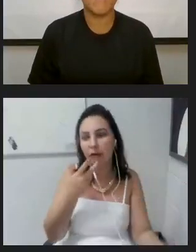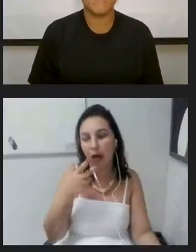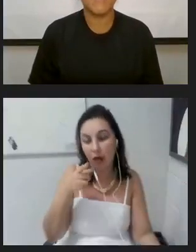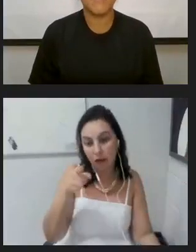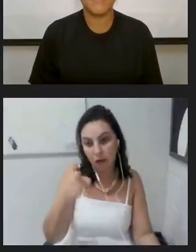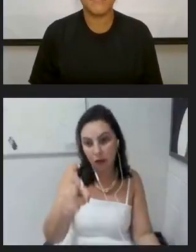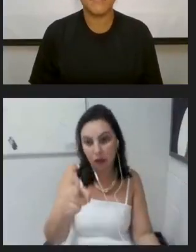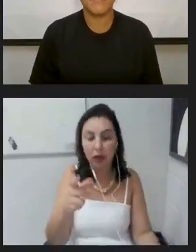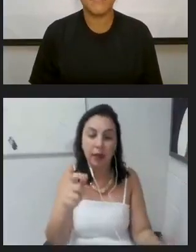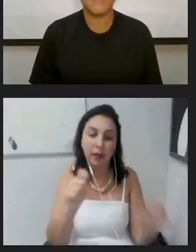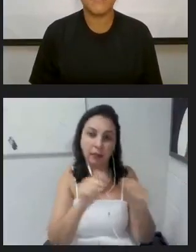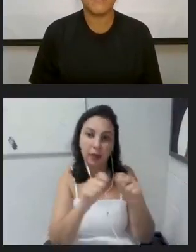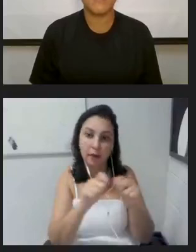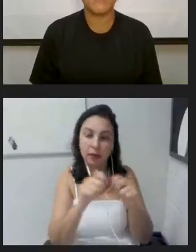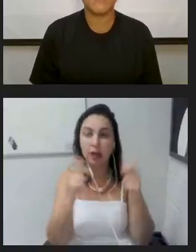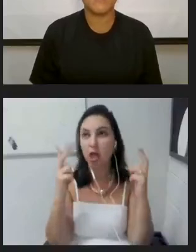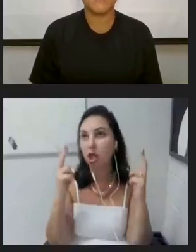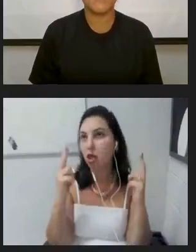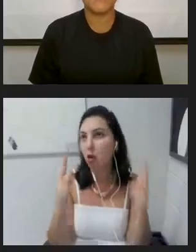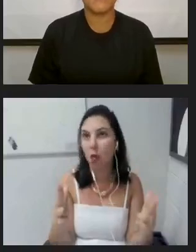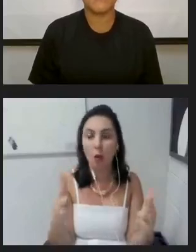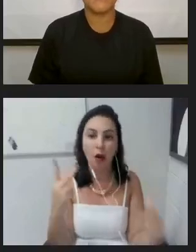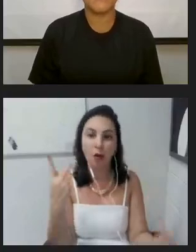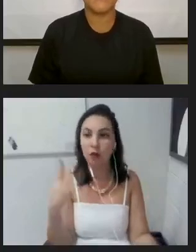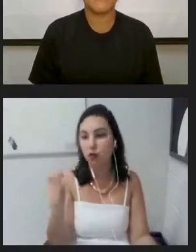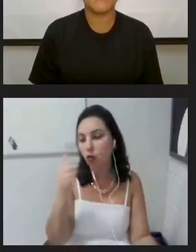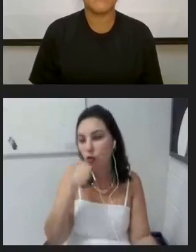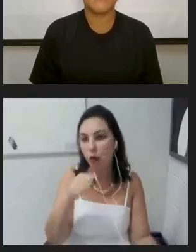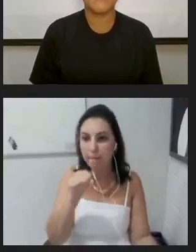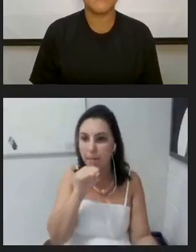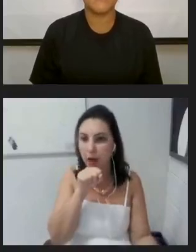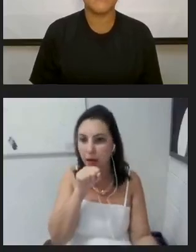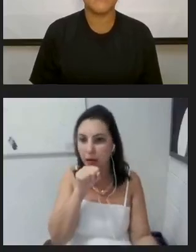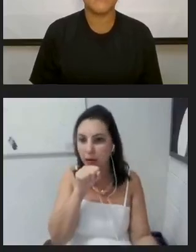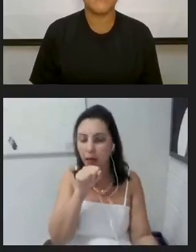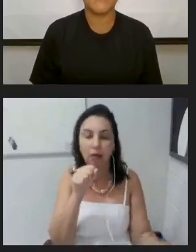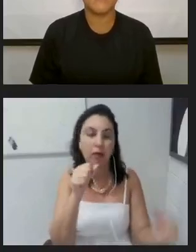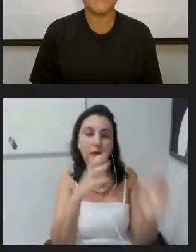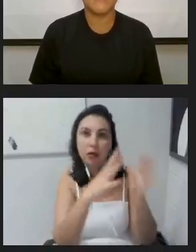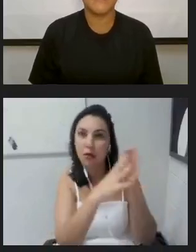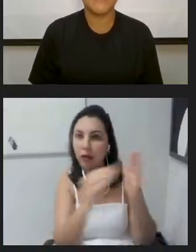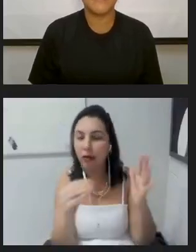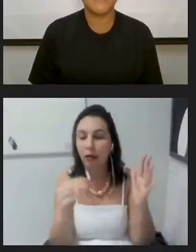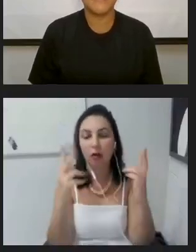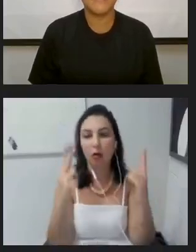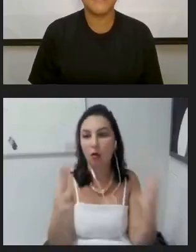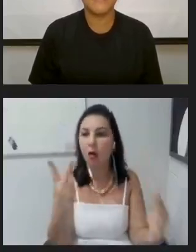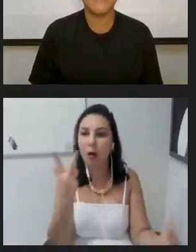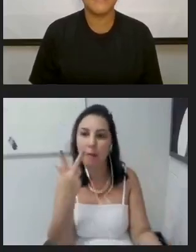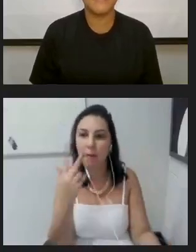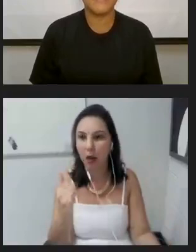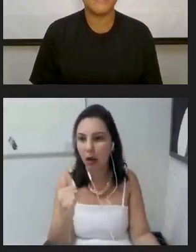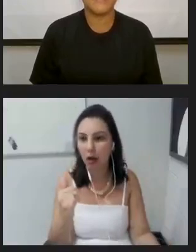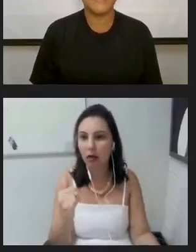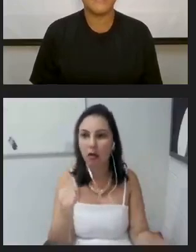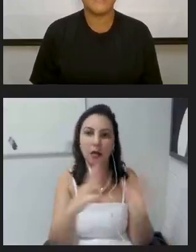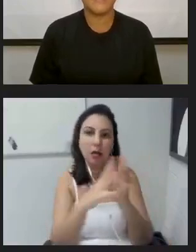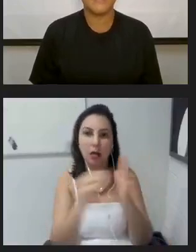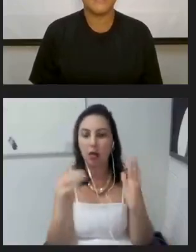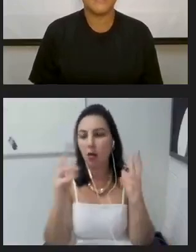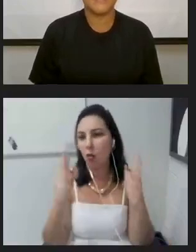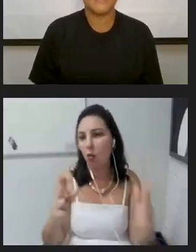está fazendo igualzinho à sua mãe, igualzinho ao seu pai, igualzinho ao seu